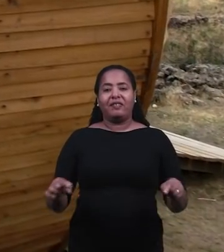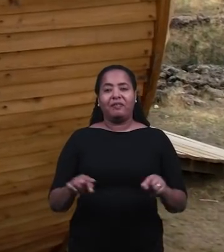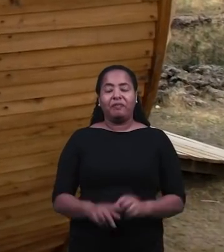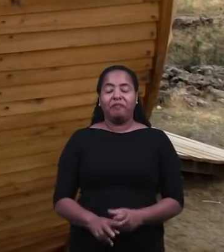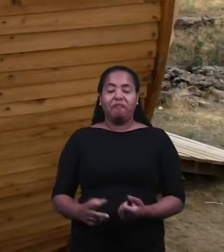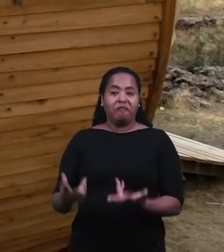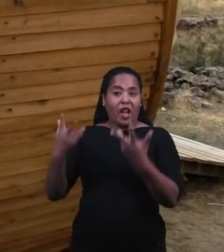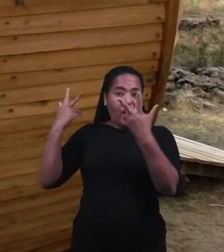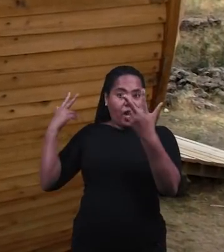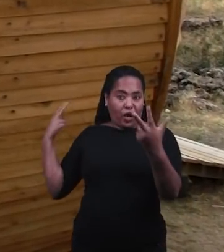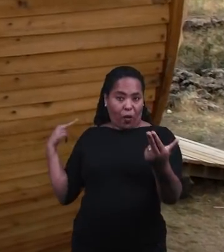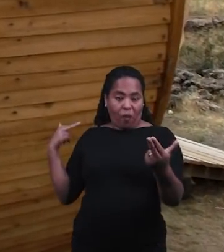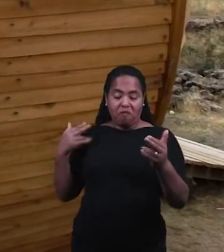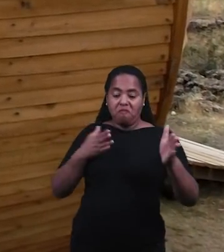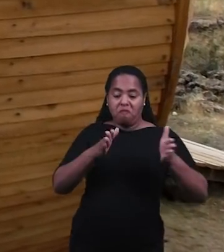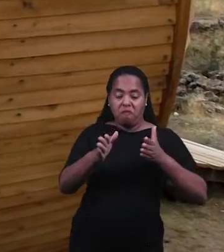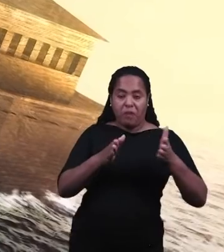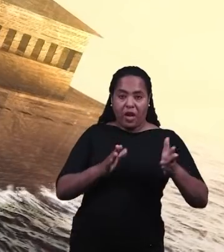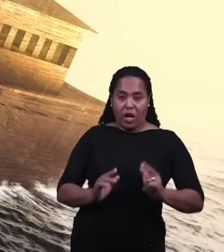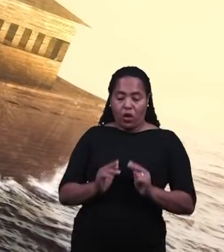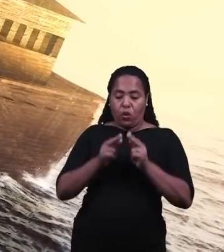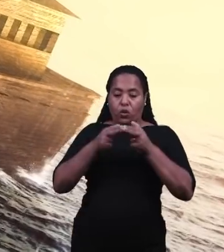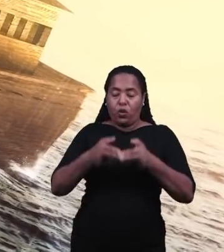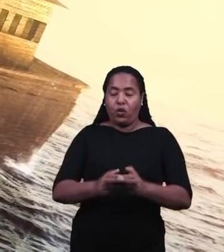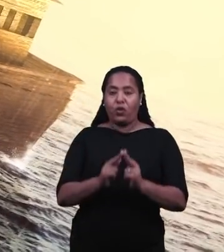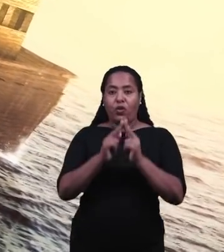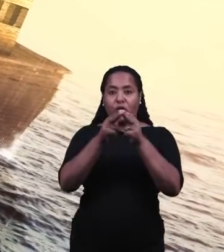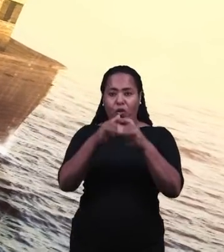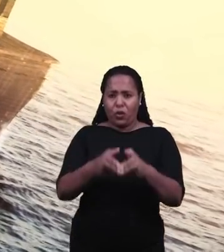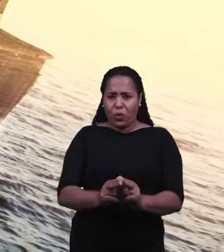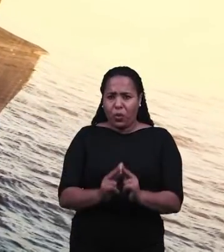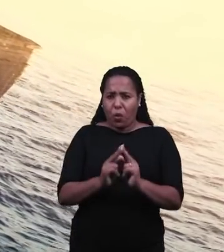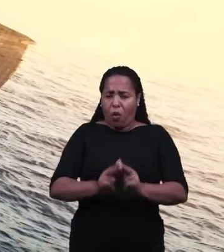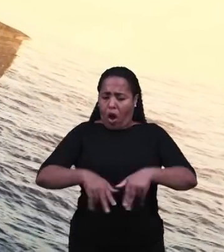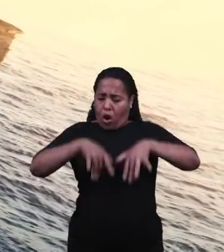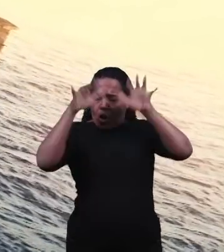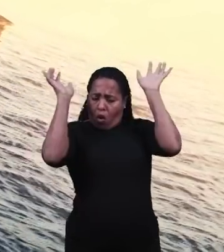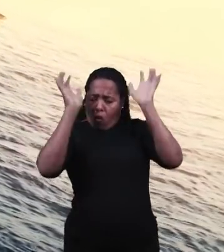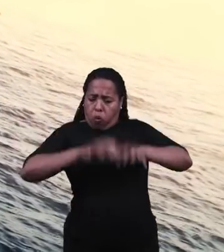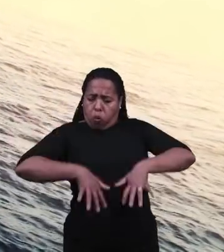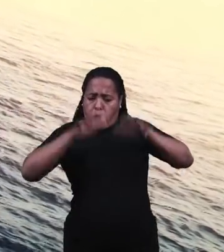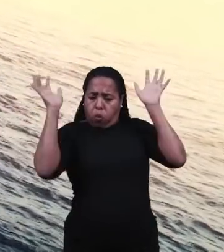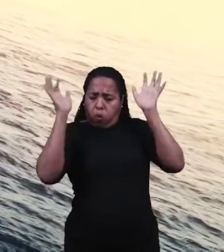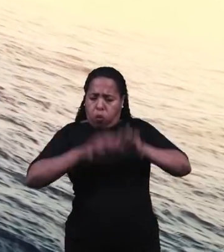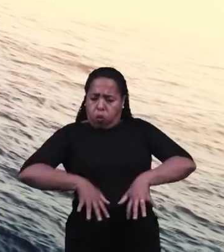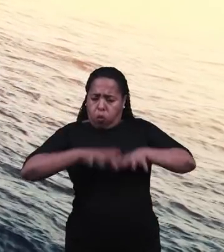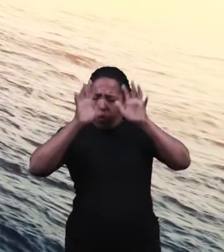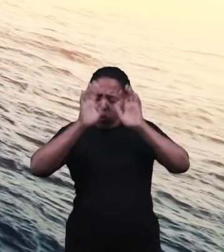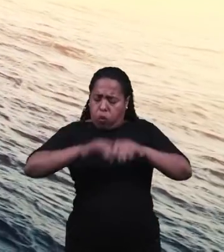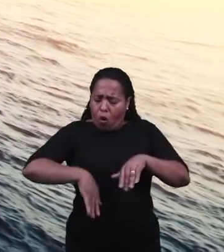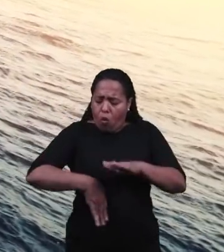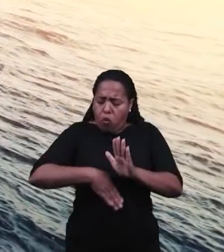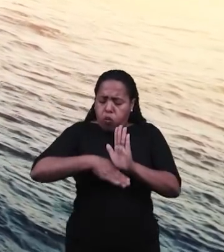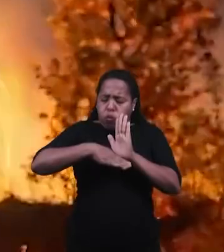Foi nos dias de Noé, com o dilúvio tudo se